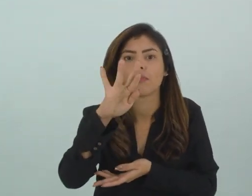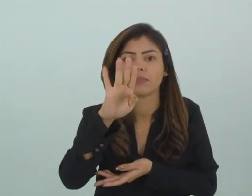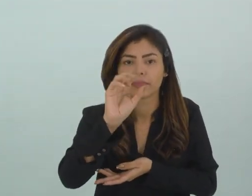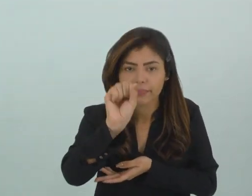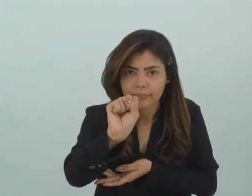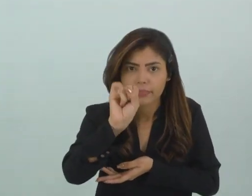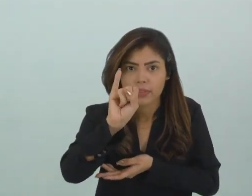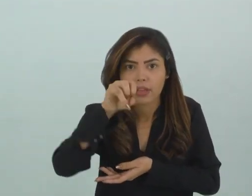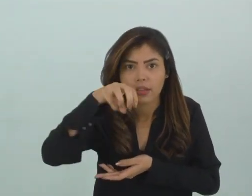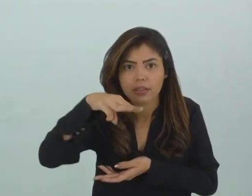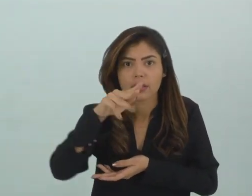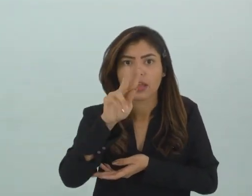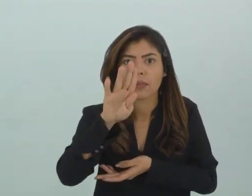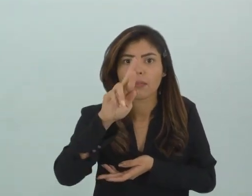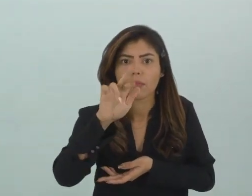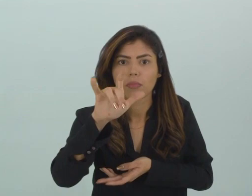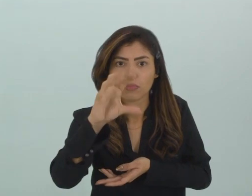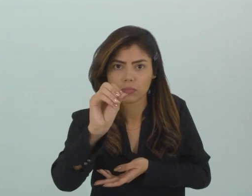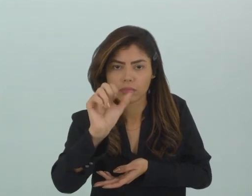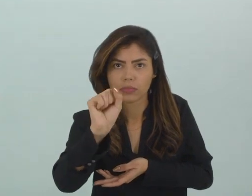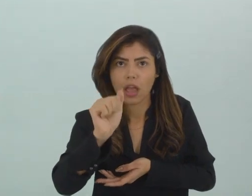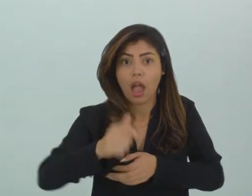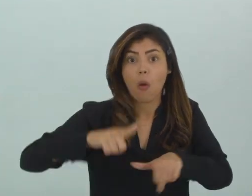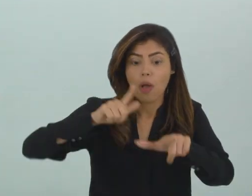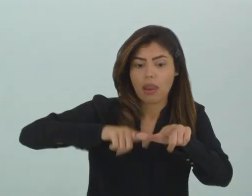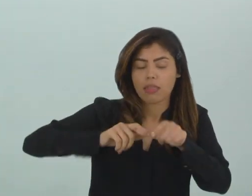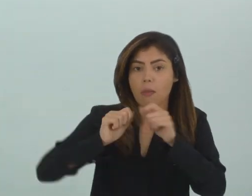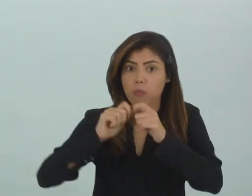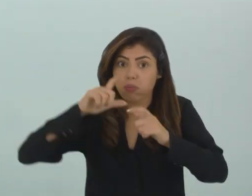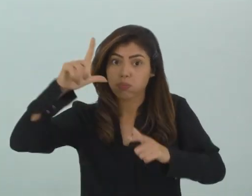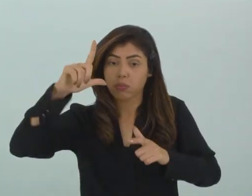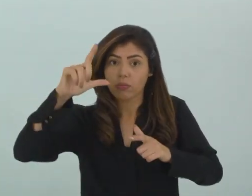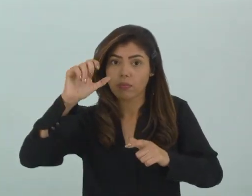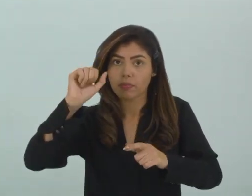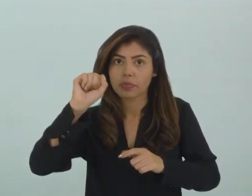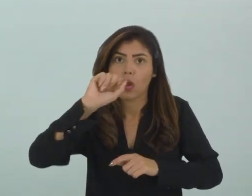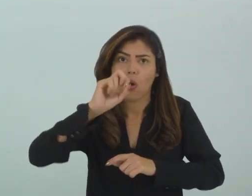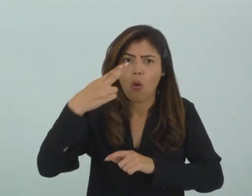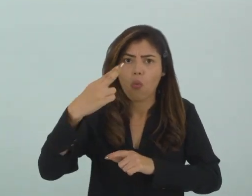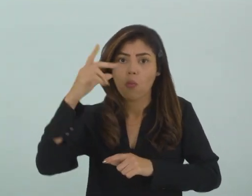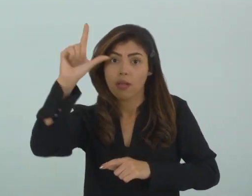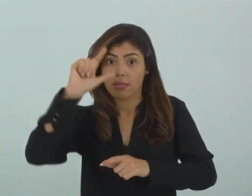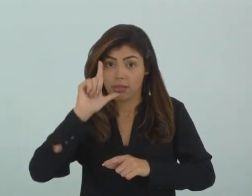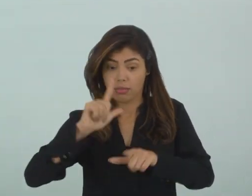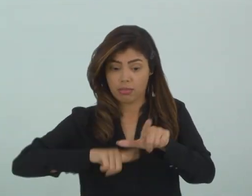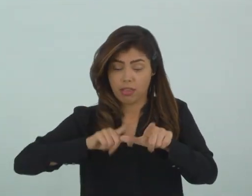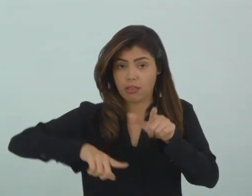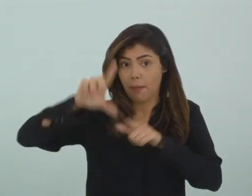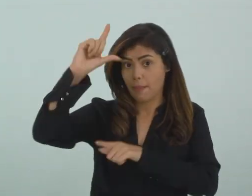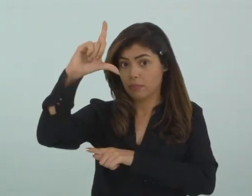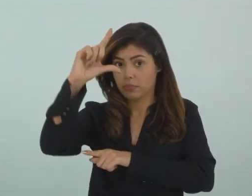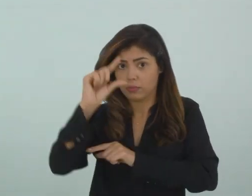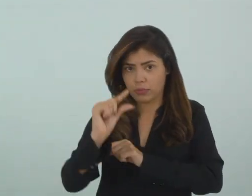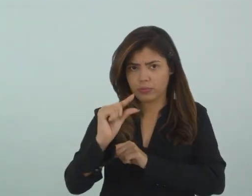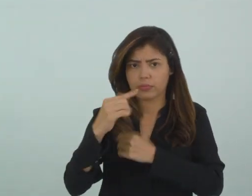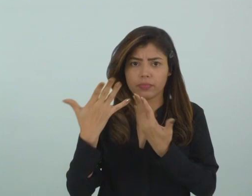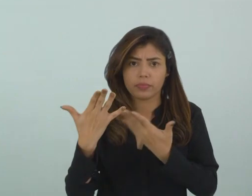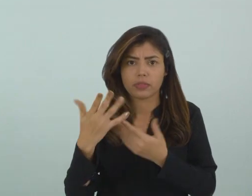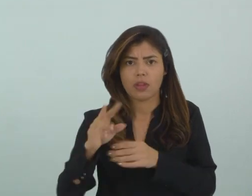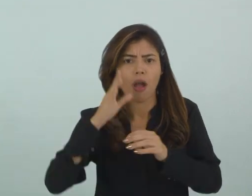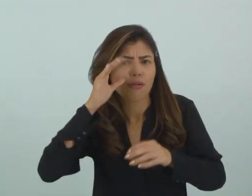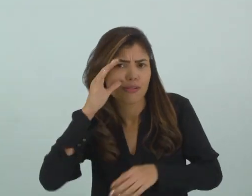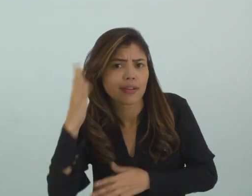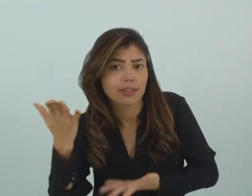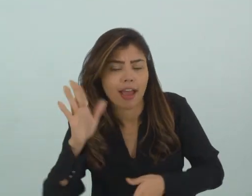gente utiliza sempre uma letra maiúscula ou uma letra maiúscula e uma letra minúscula. E um fato curioso é que